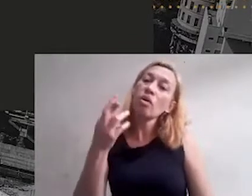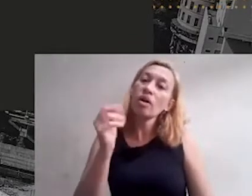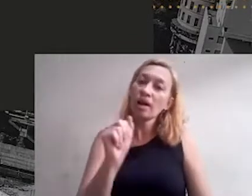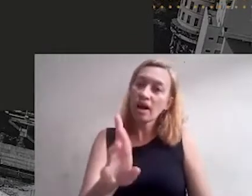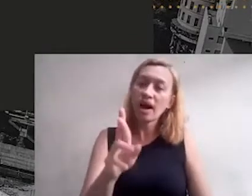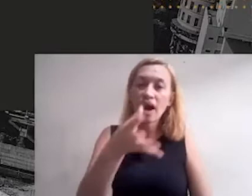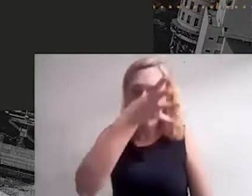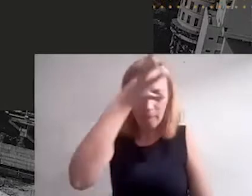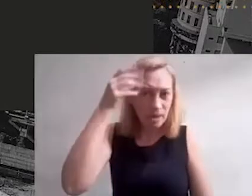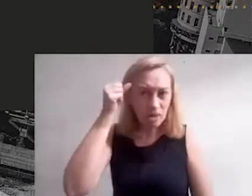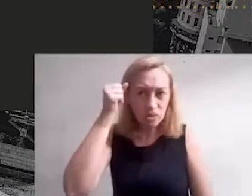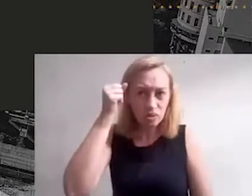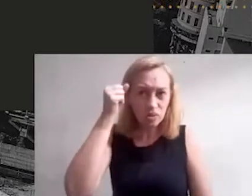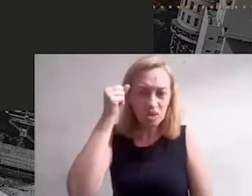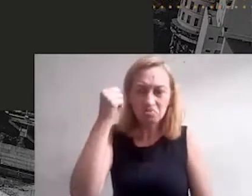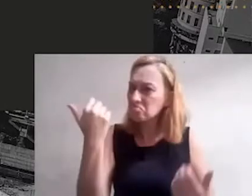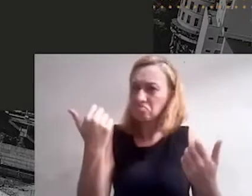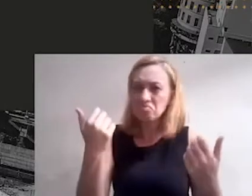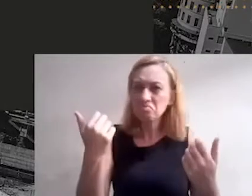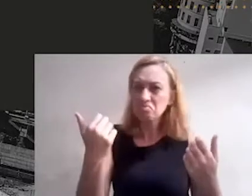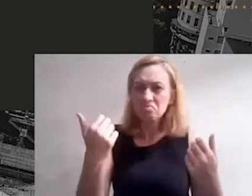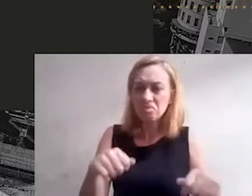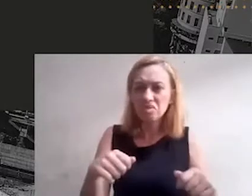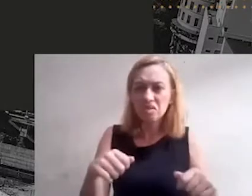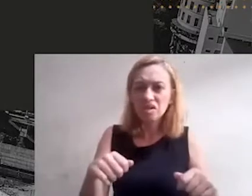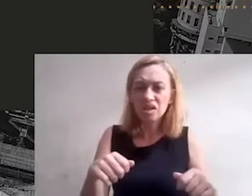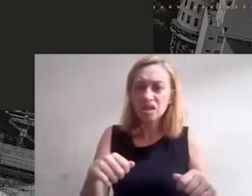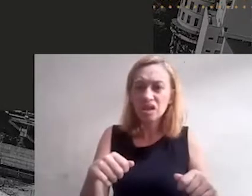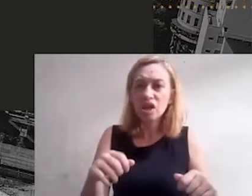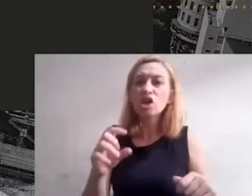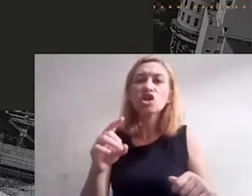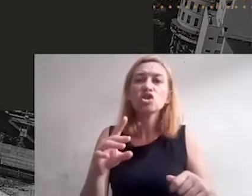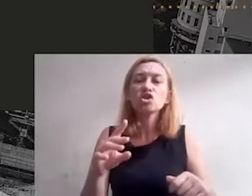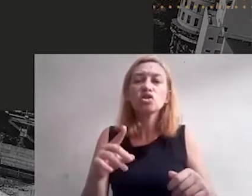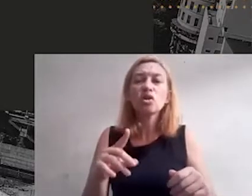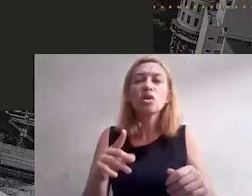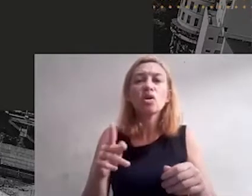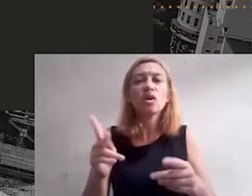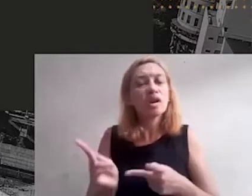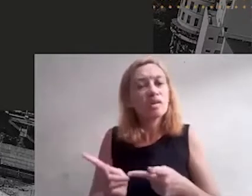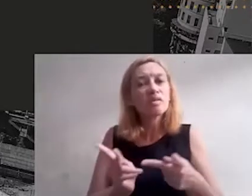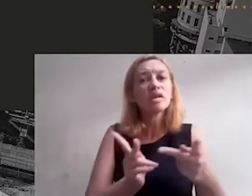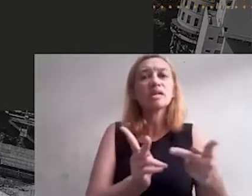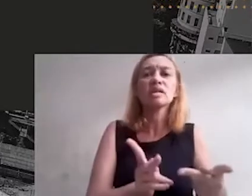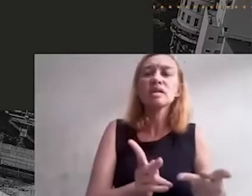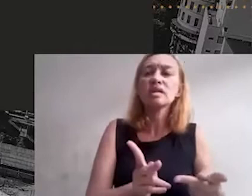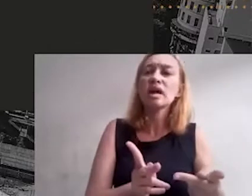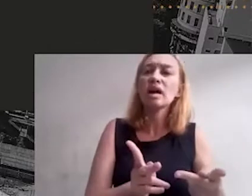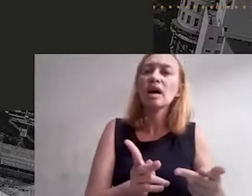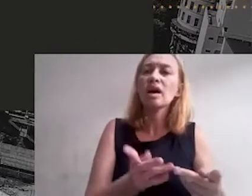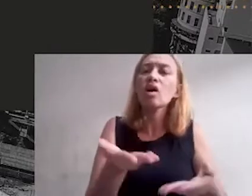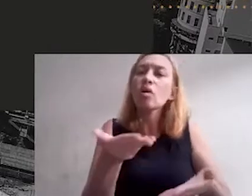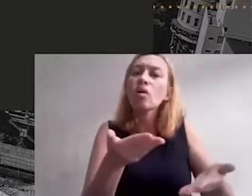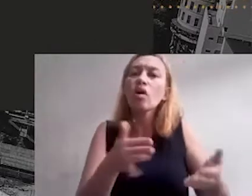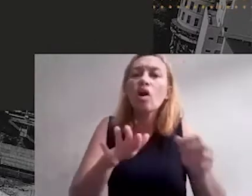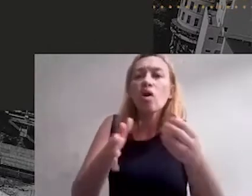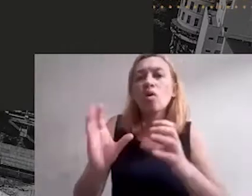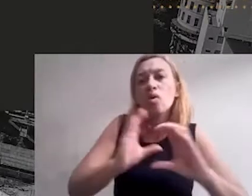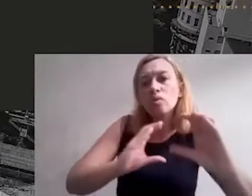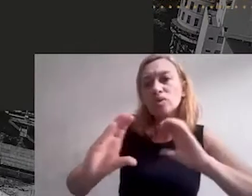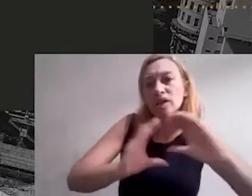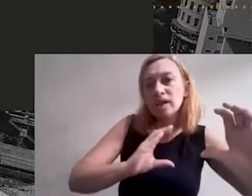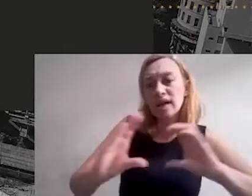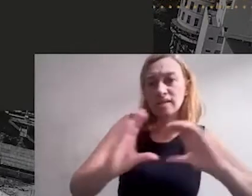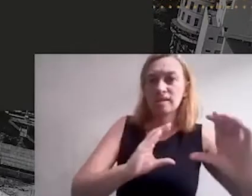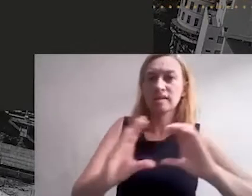recebida. Então, não é esse o ponto. Né? O ponto que a gente tem que pensar é como nós